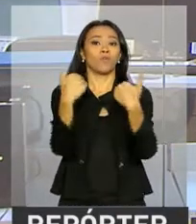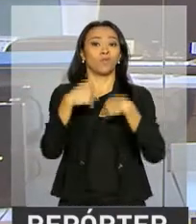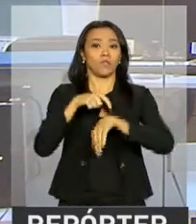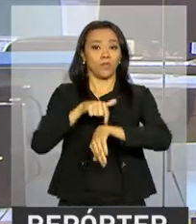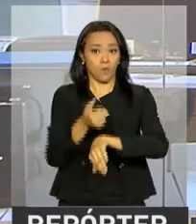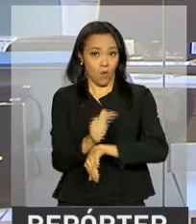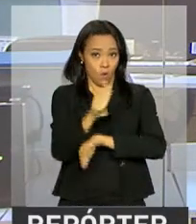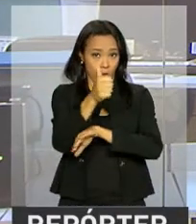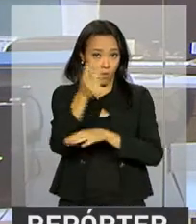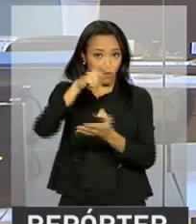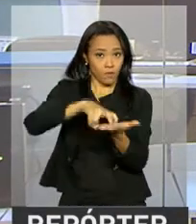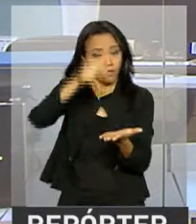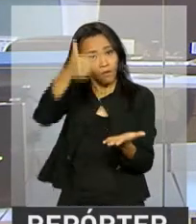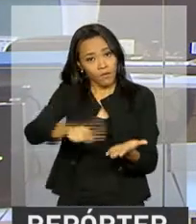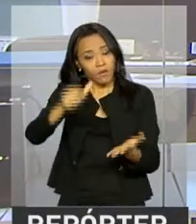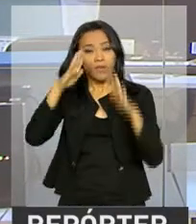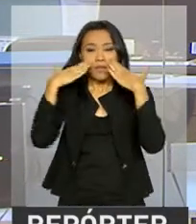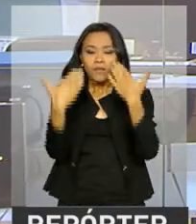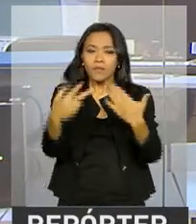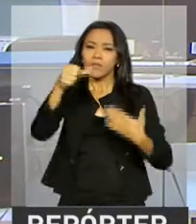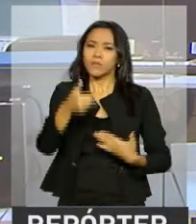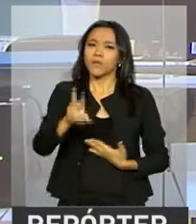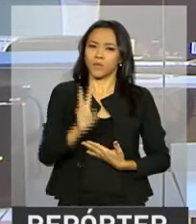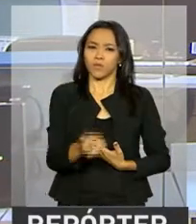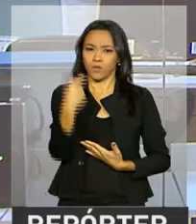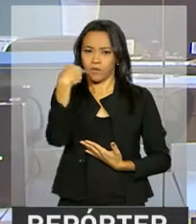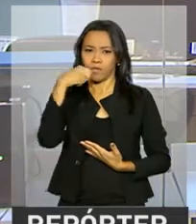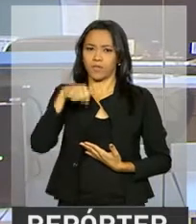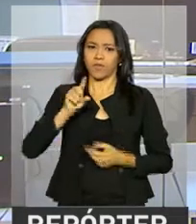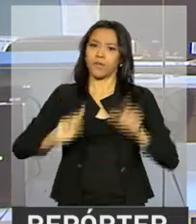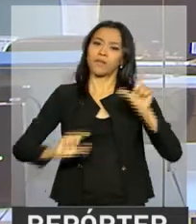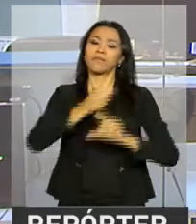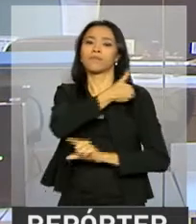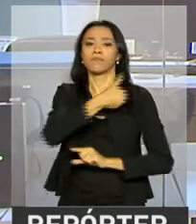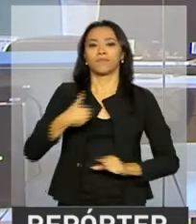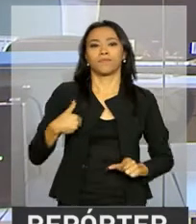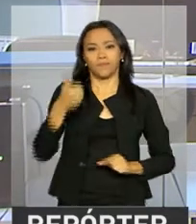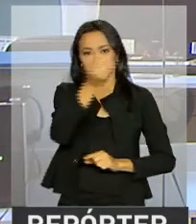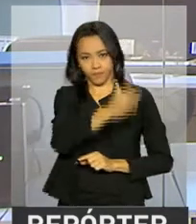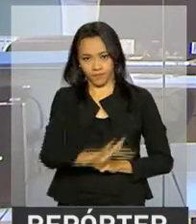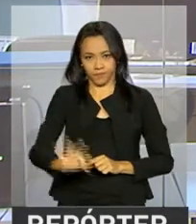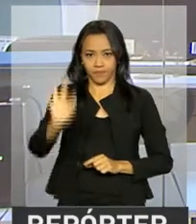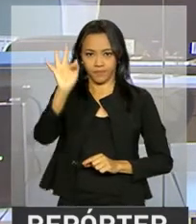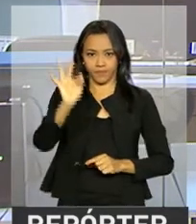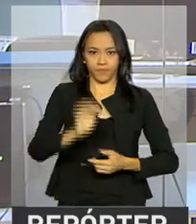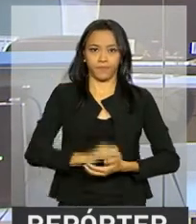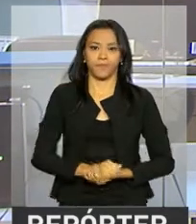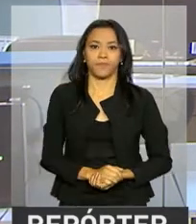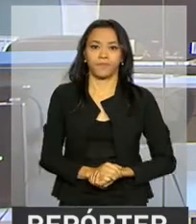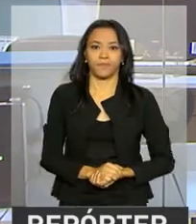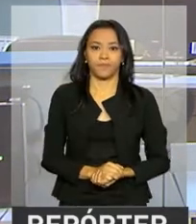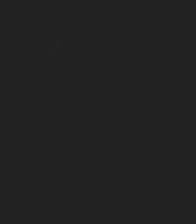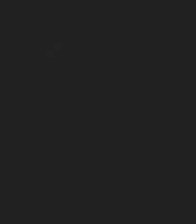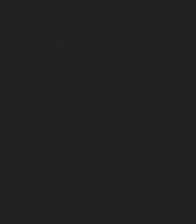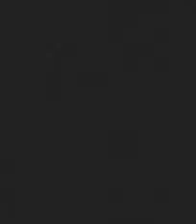na próxima edição do repórter nbr continue com a gente aqui na nbr a tv do governo federal